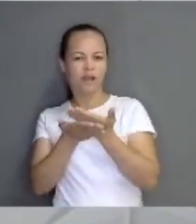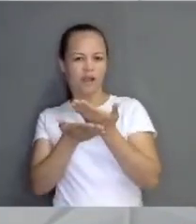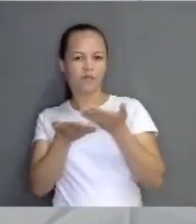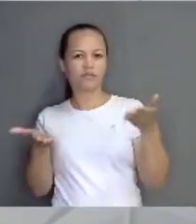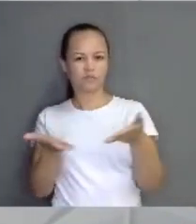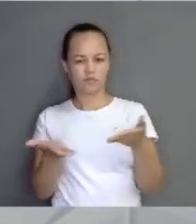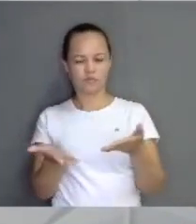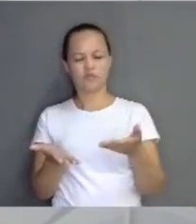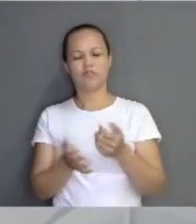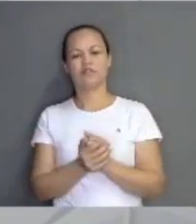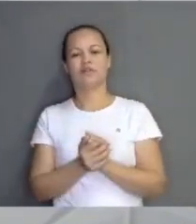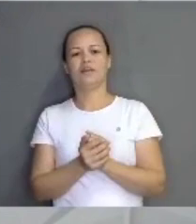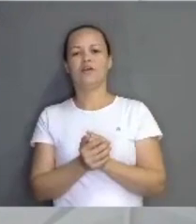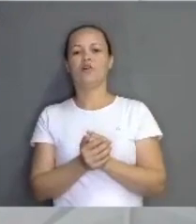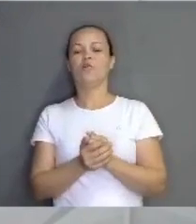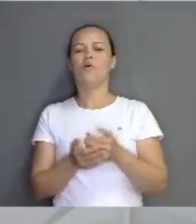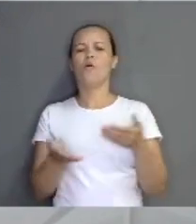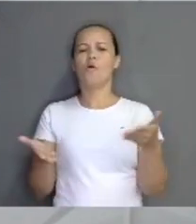história, grupos